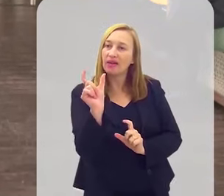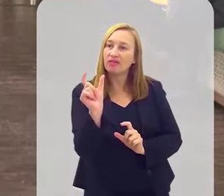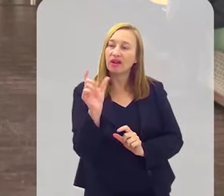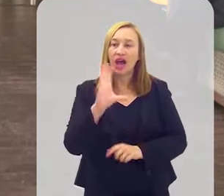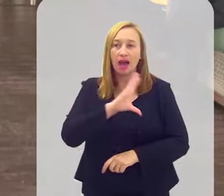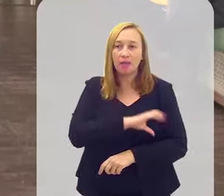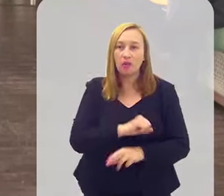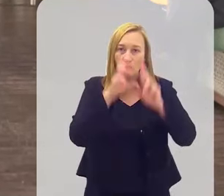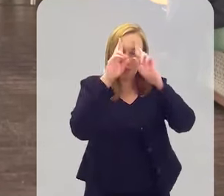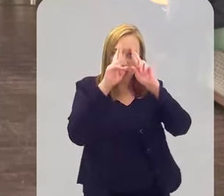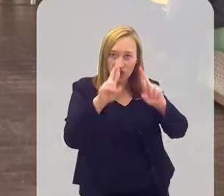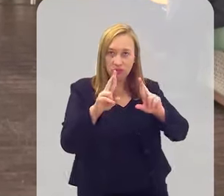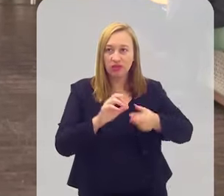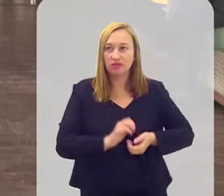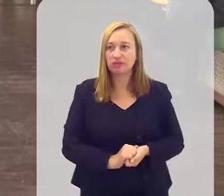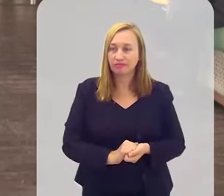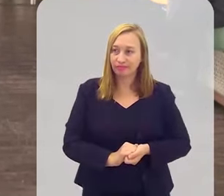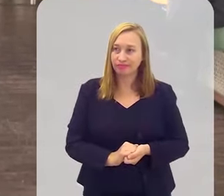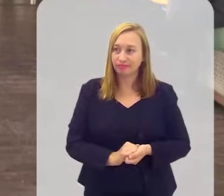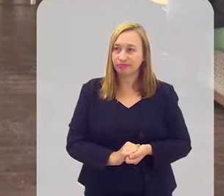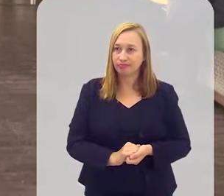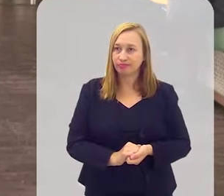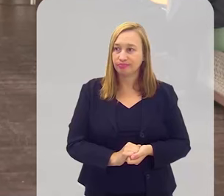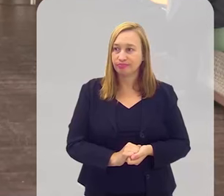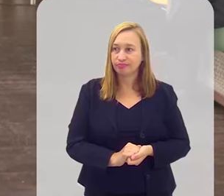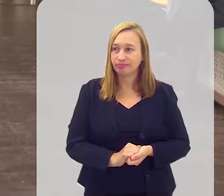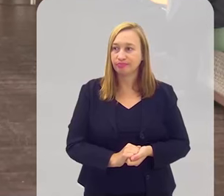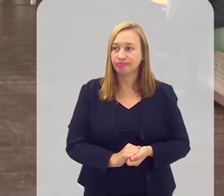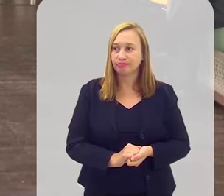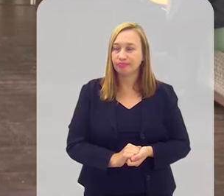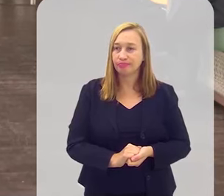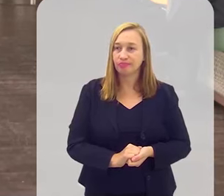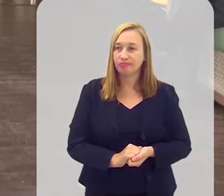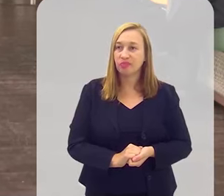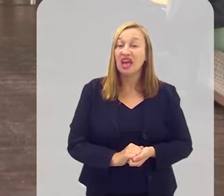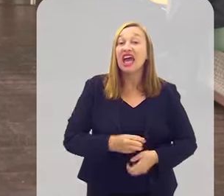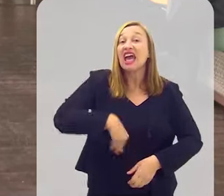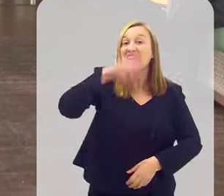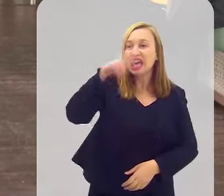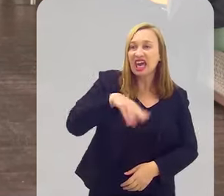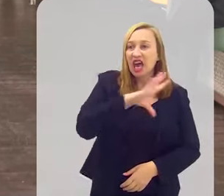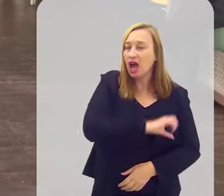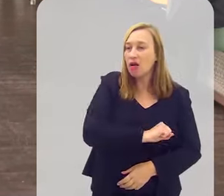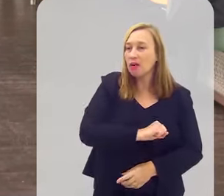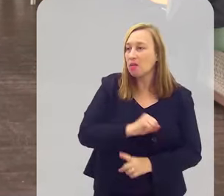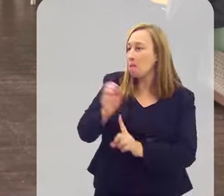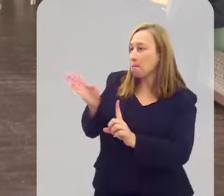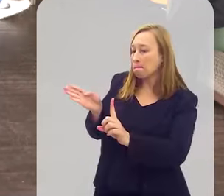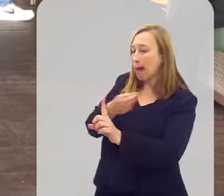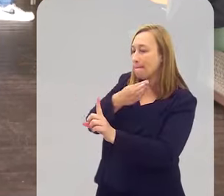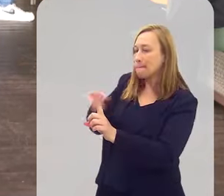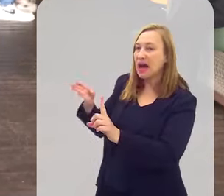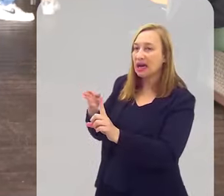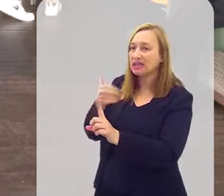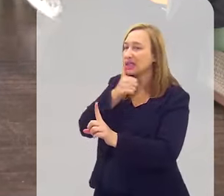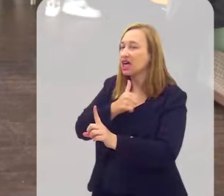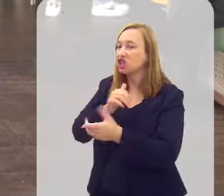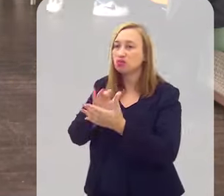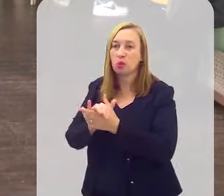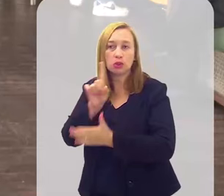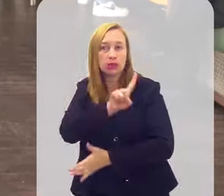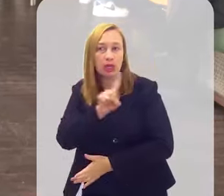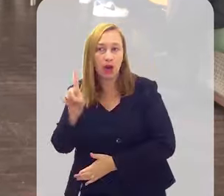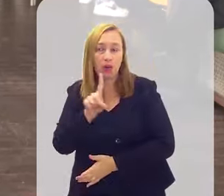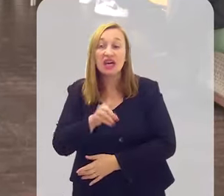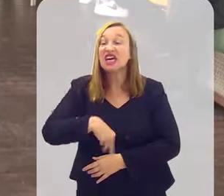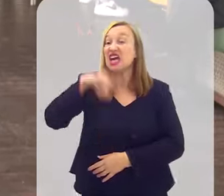Dan a palavra amor por respeito com certeza né Eu costumo dizer que quem ama não